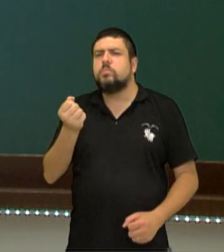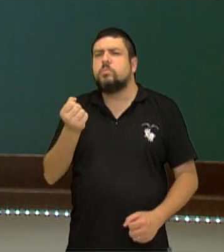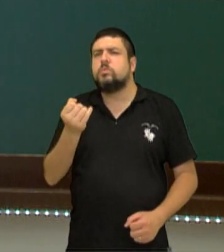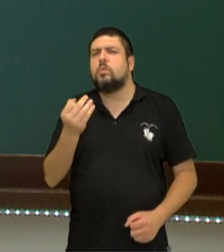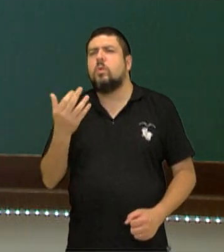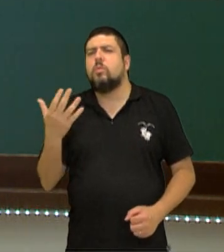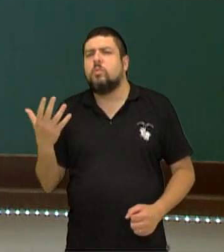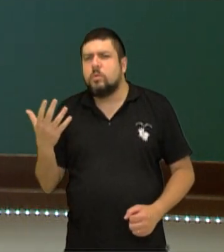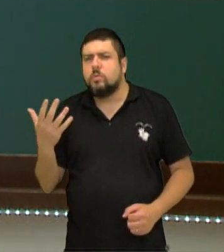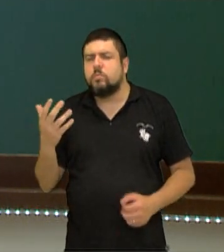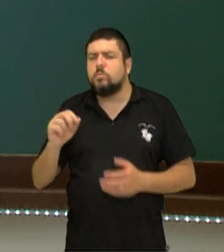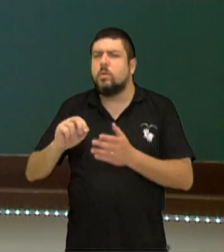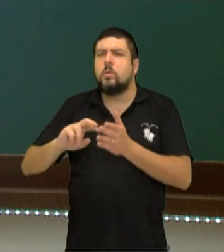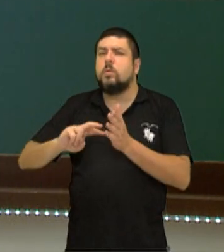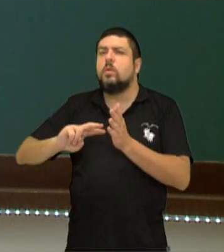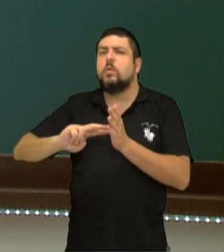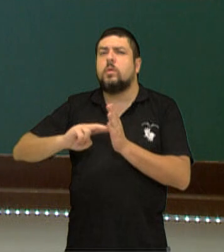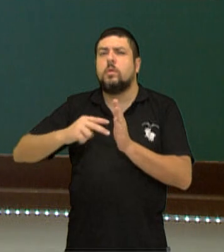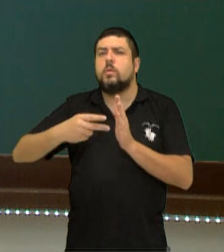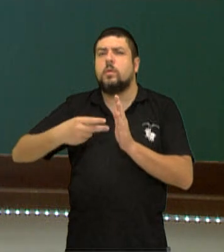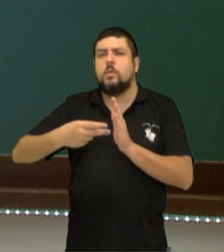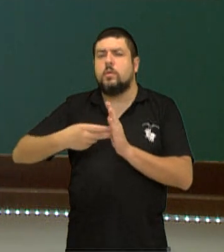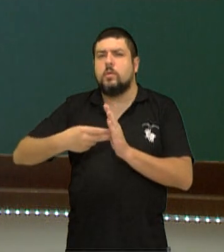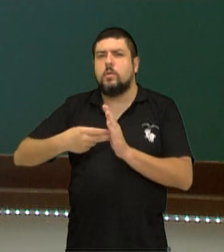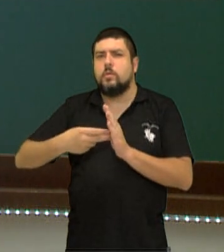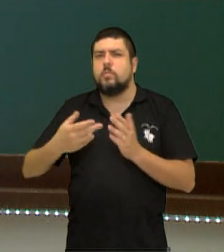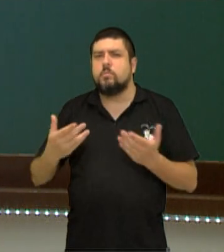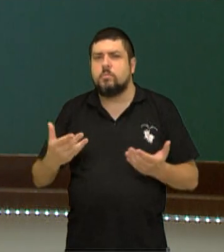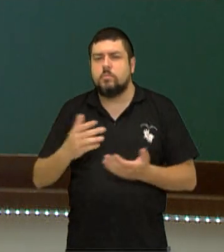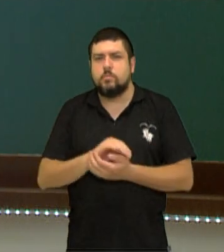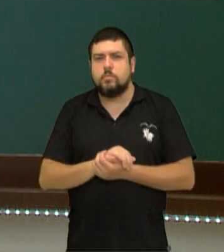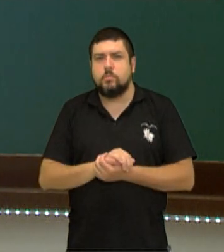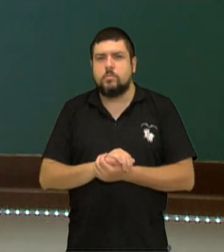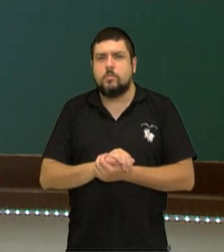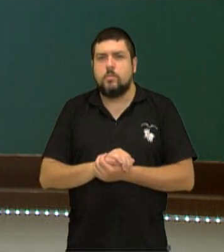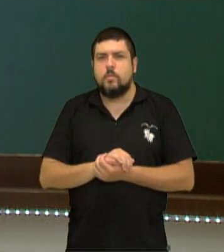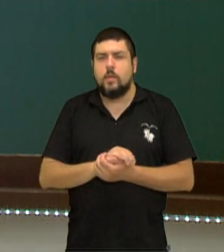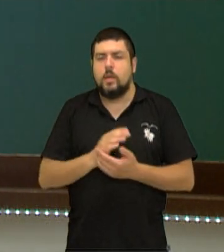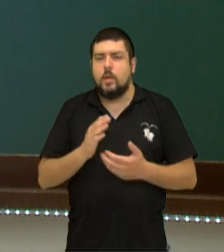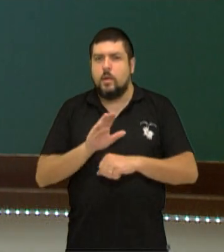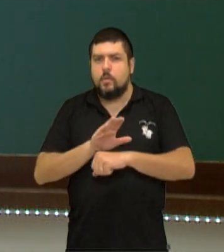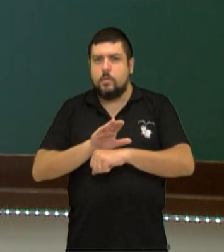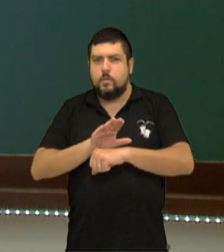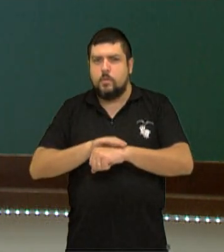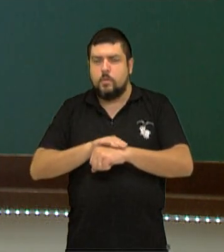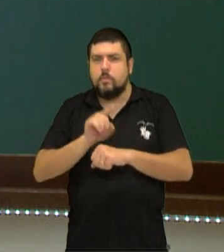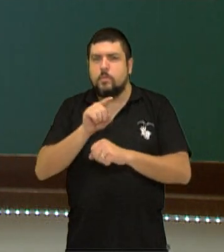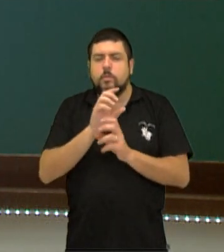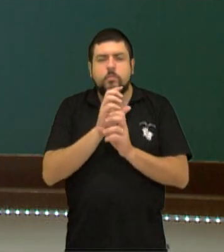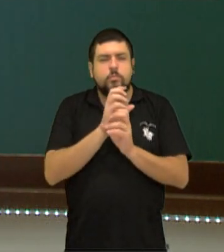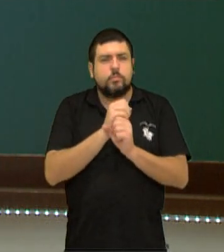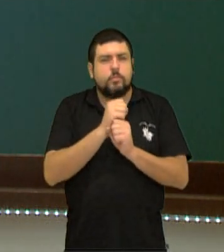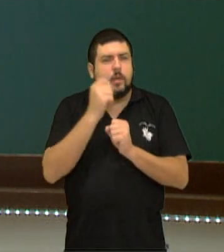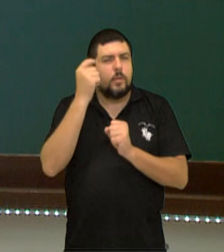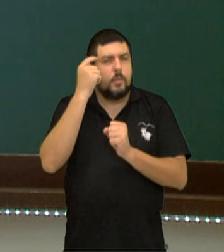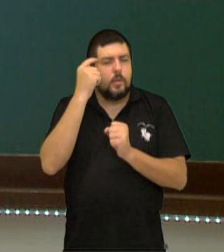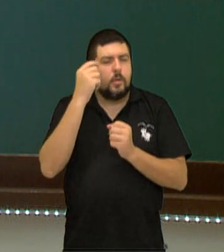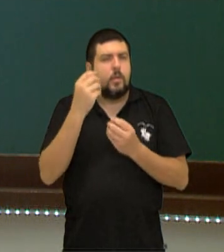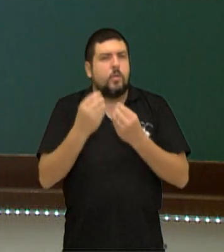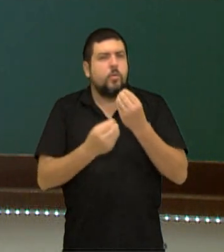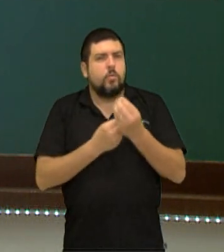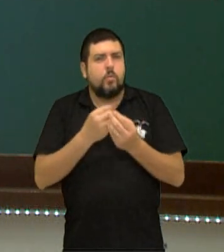ele representa em relação à figura? Então, a professora vai dar um tempinho para você pensar qual